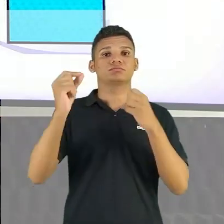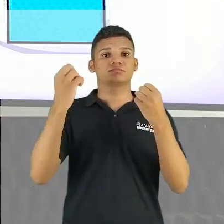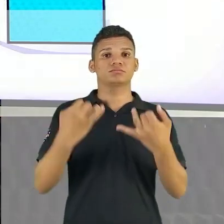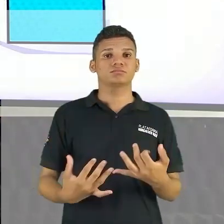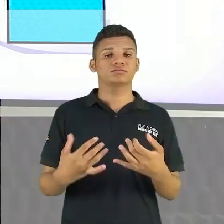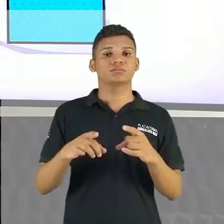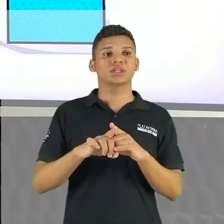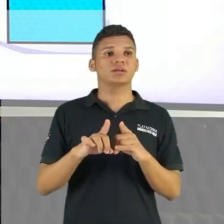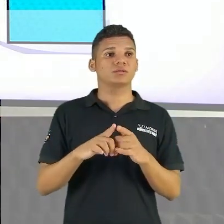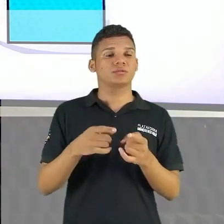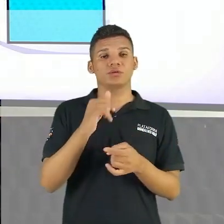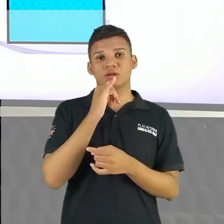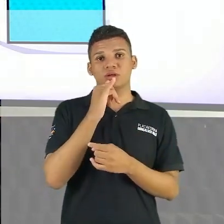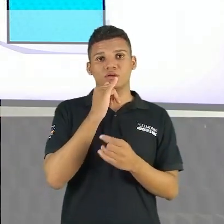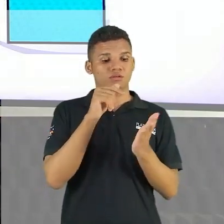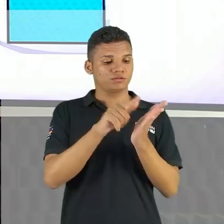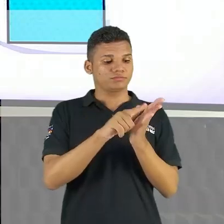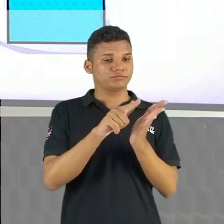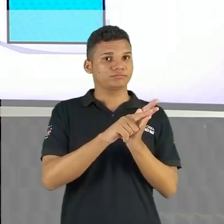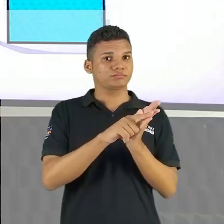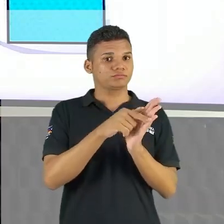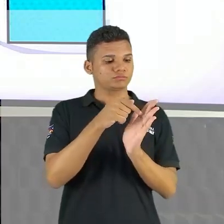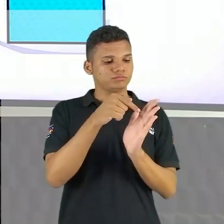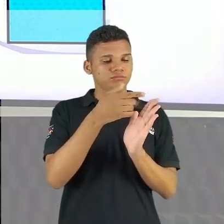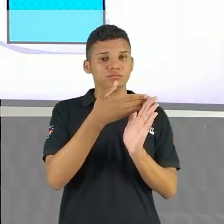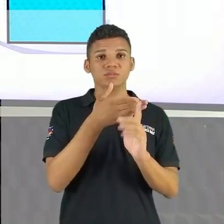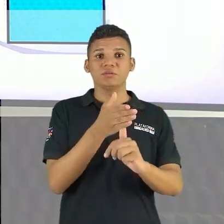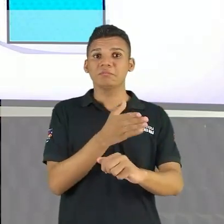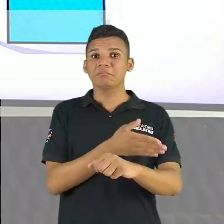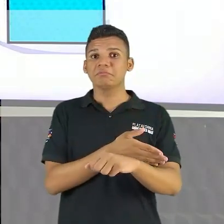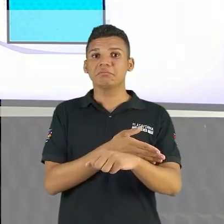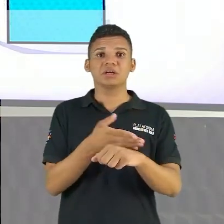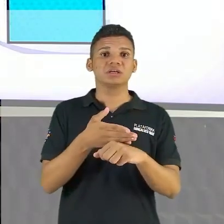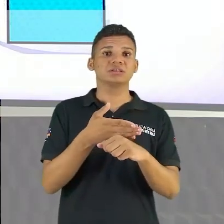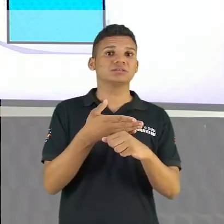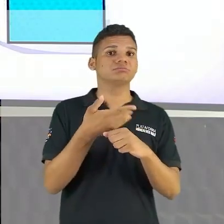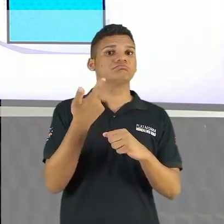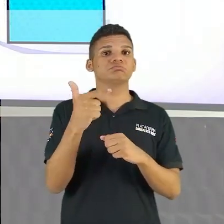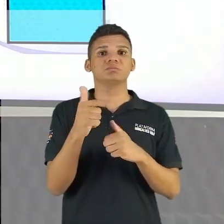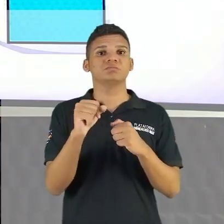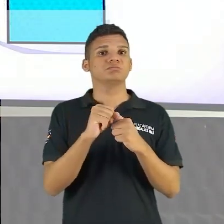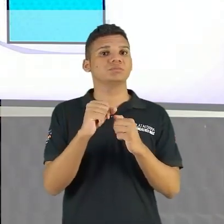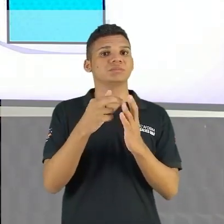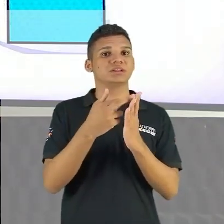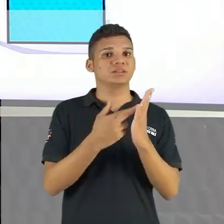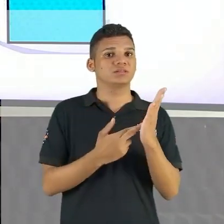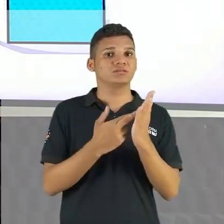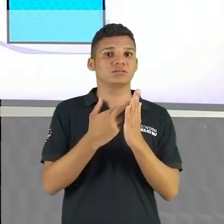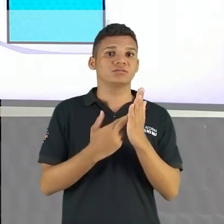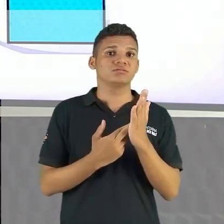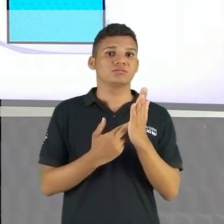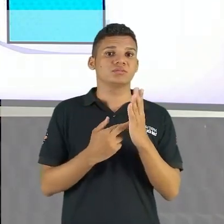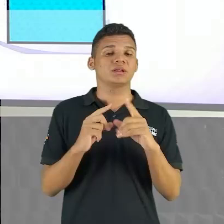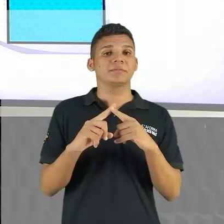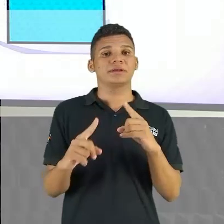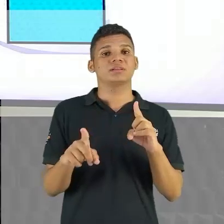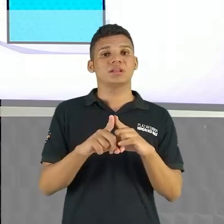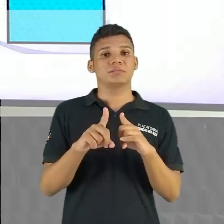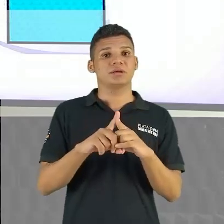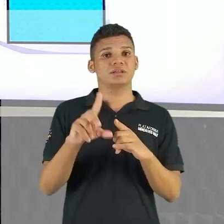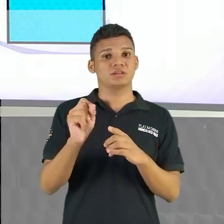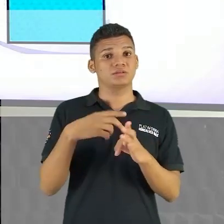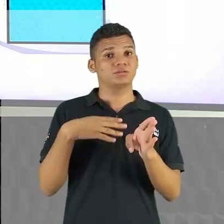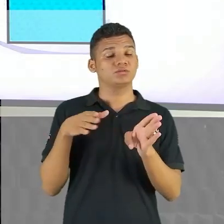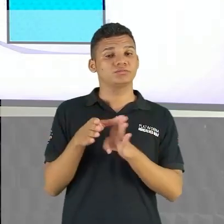você deixar sua folha de redação em branco mesmo que você tenha feito a sua redação na folha rascunho E aí é uma